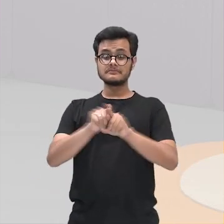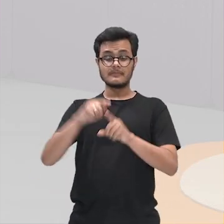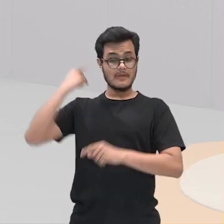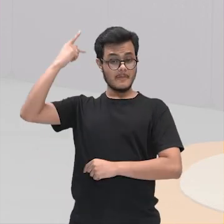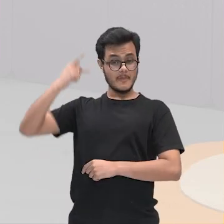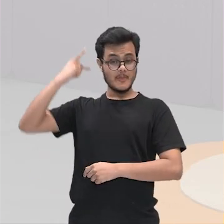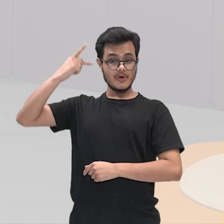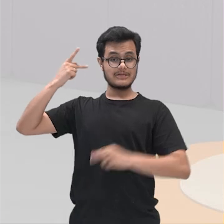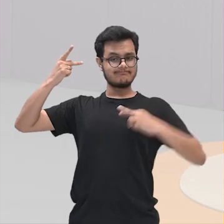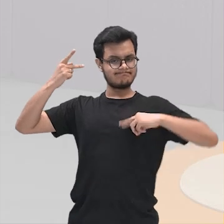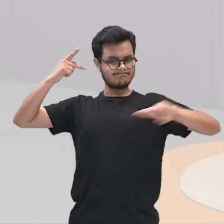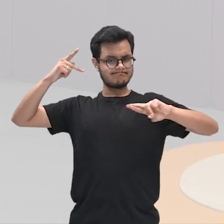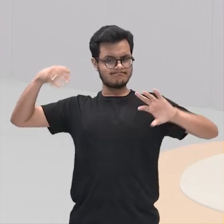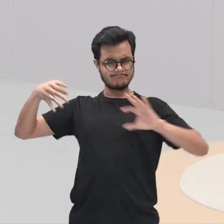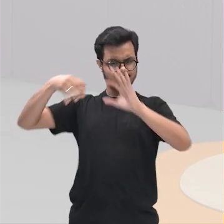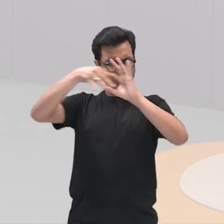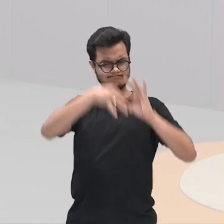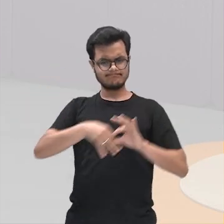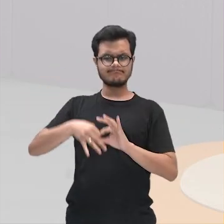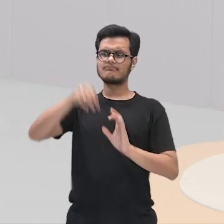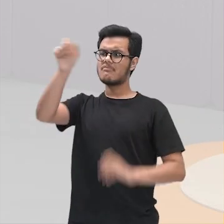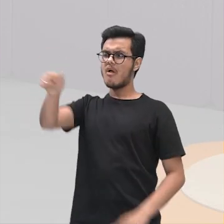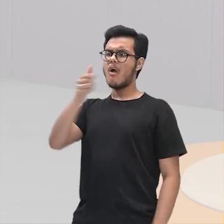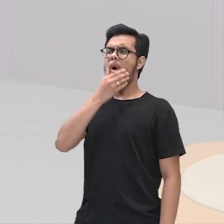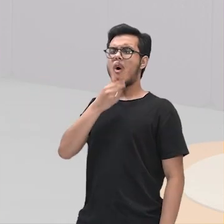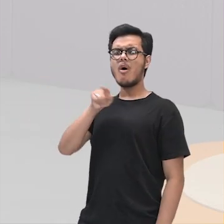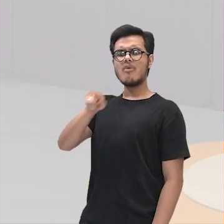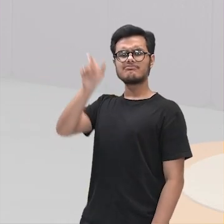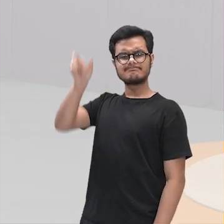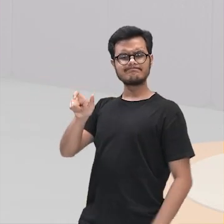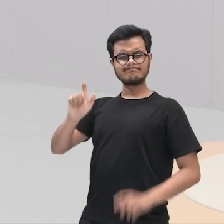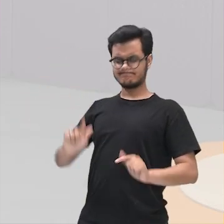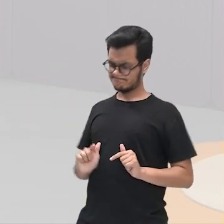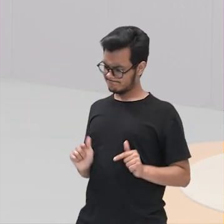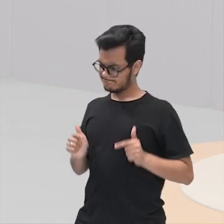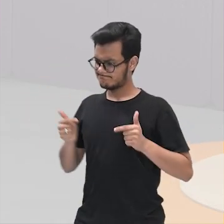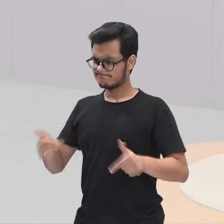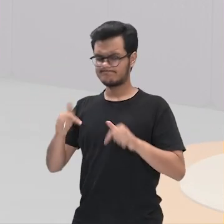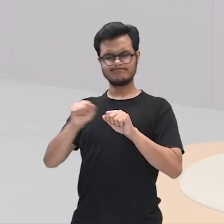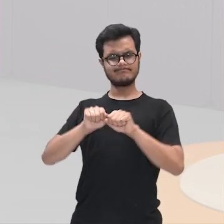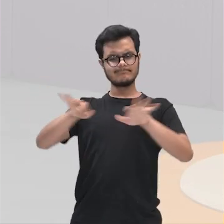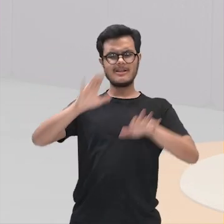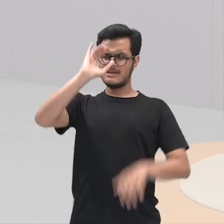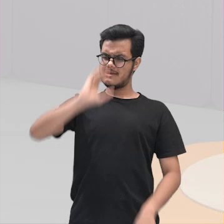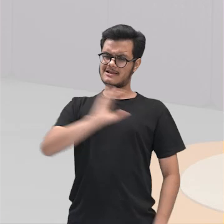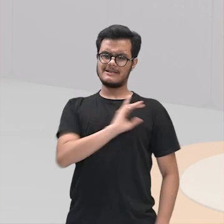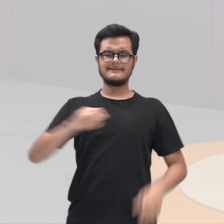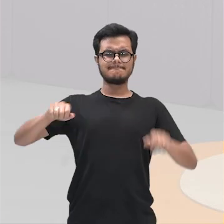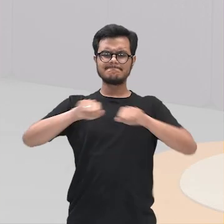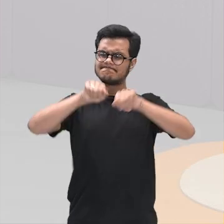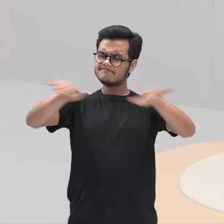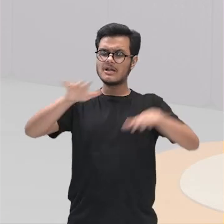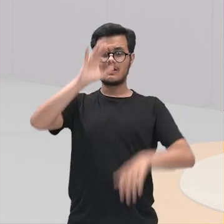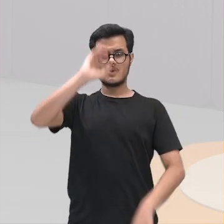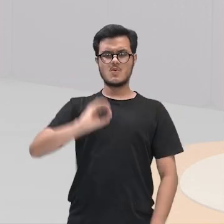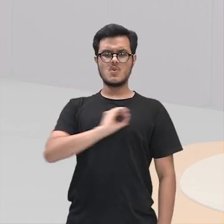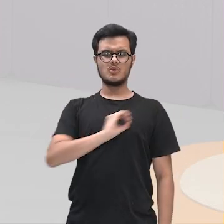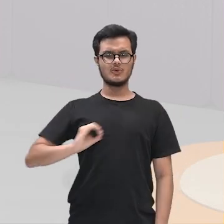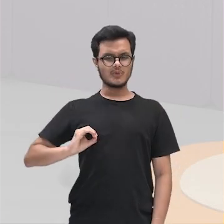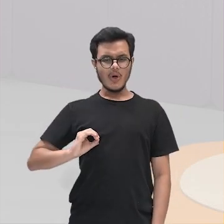religiosa, Justiniano desempenhando um papel ativo na promoção do cristianismo ortodoxo,